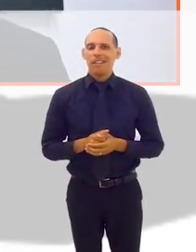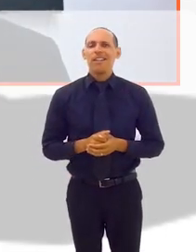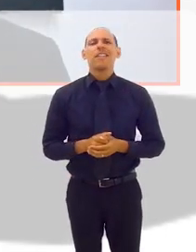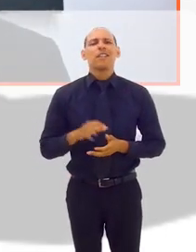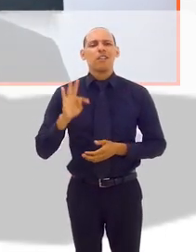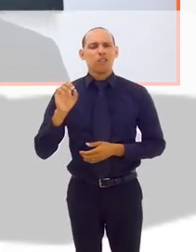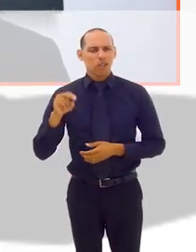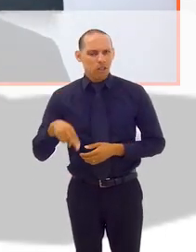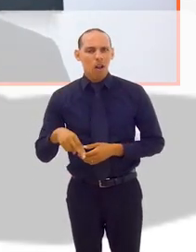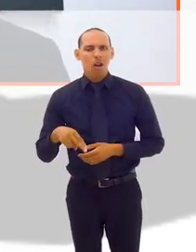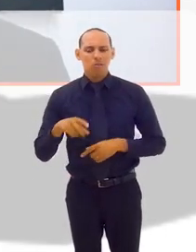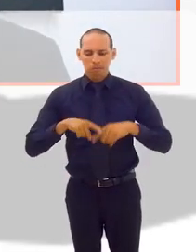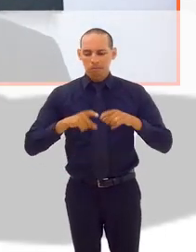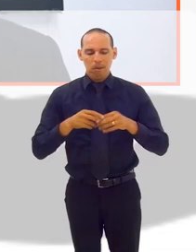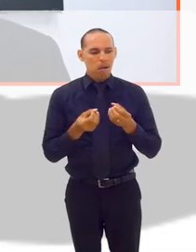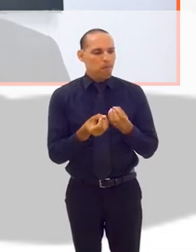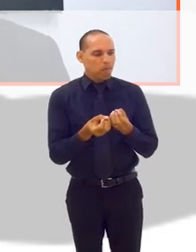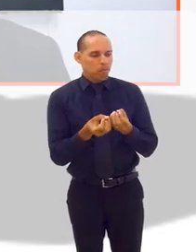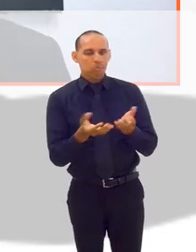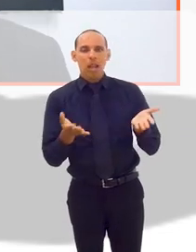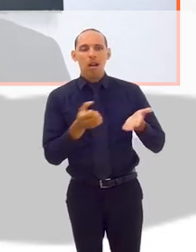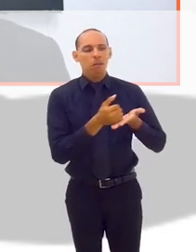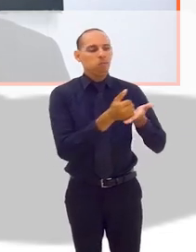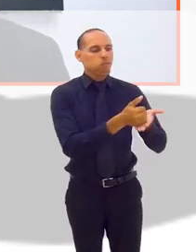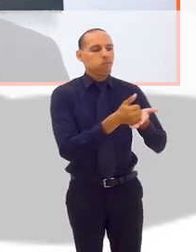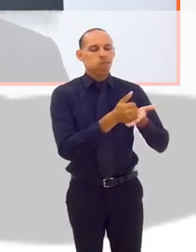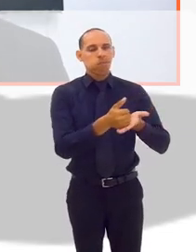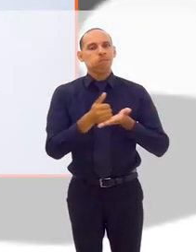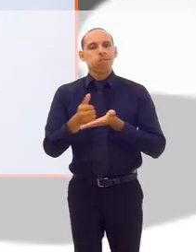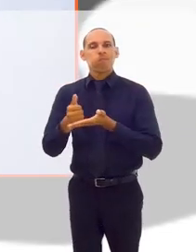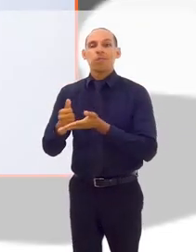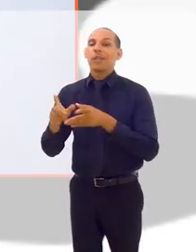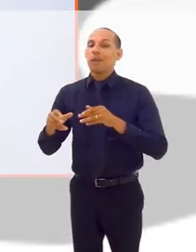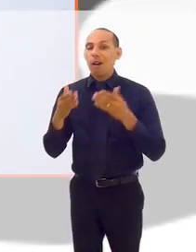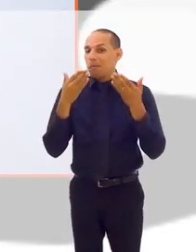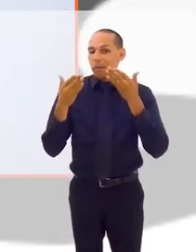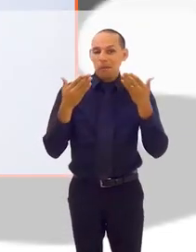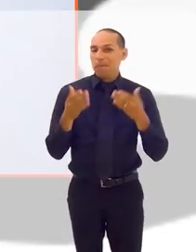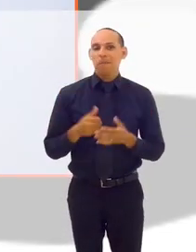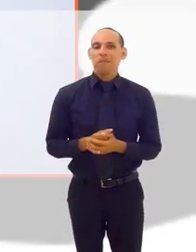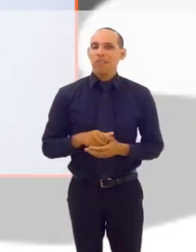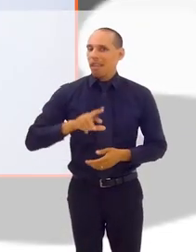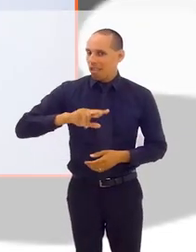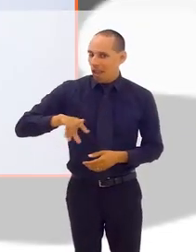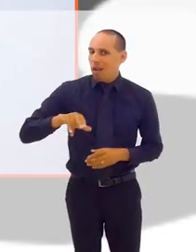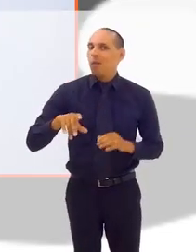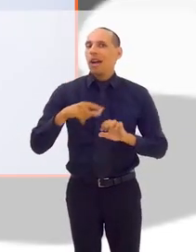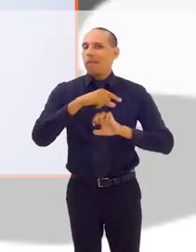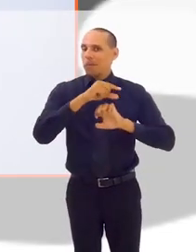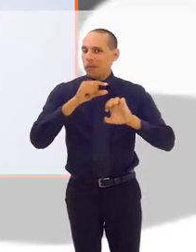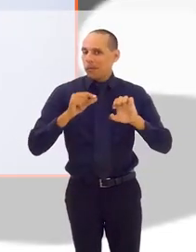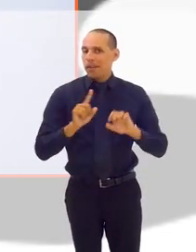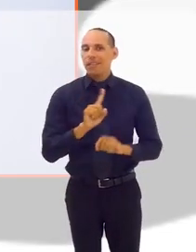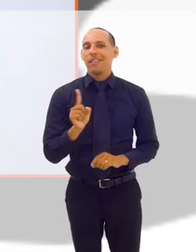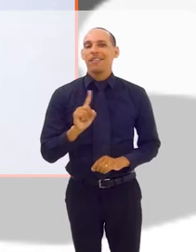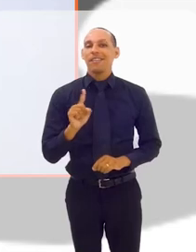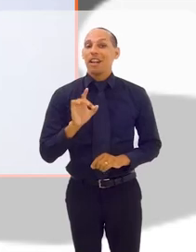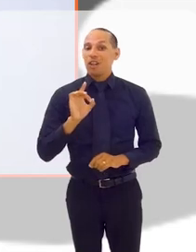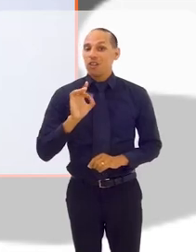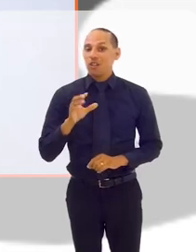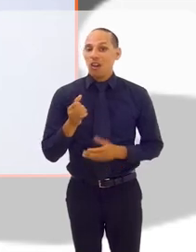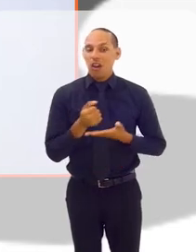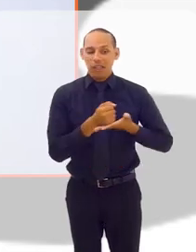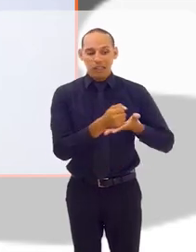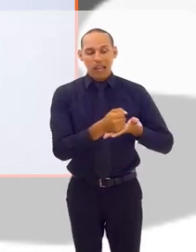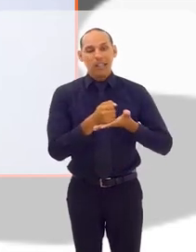toneladas de produto que puderam ser entregues como assistencialismo, não foi a parte do empreendedorismo ainda. A gente está na